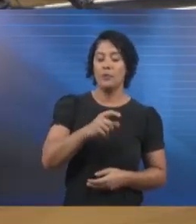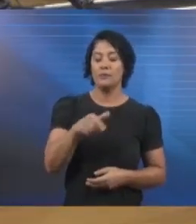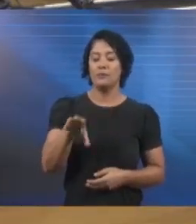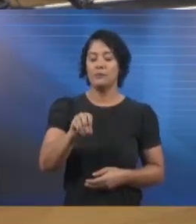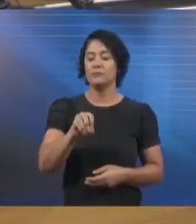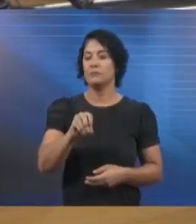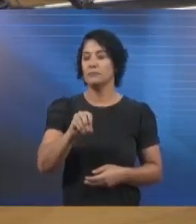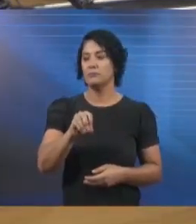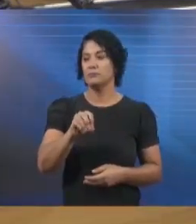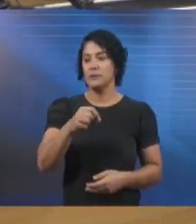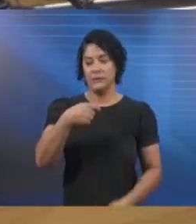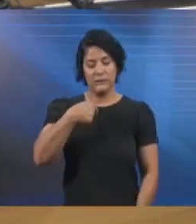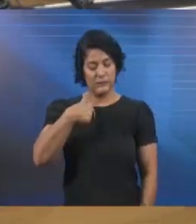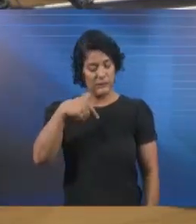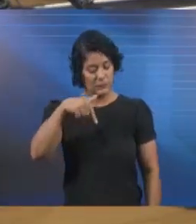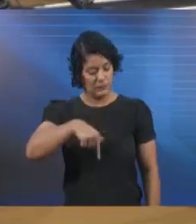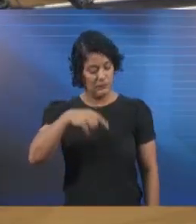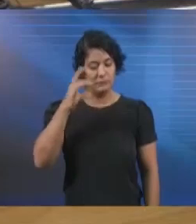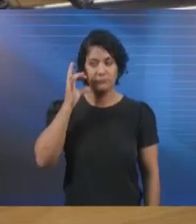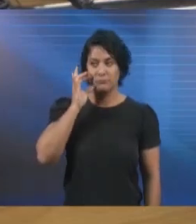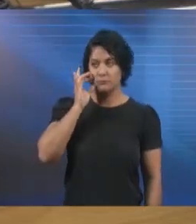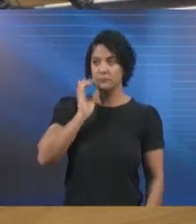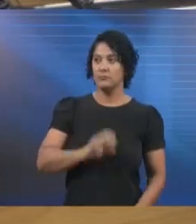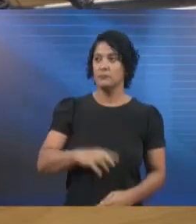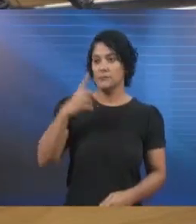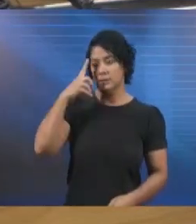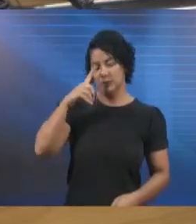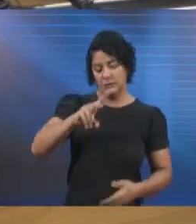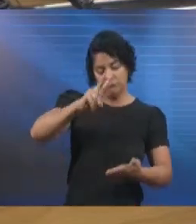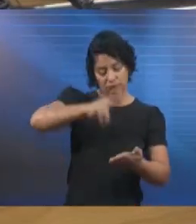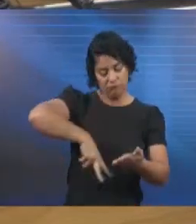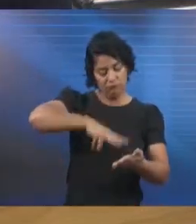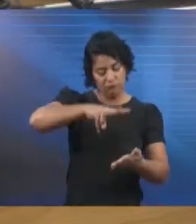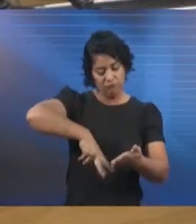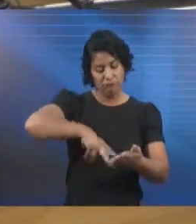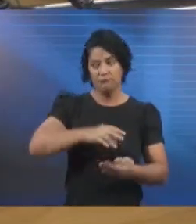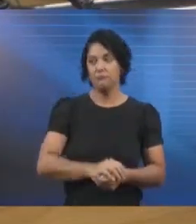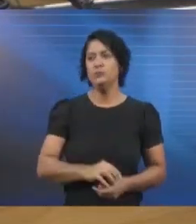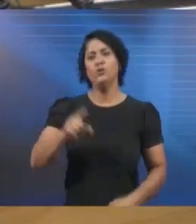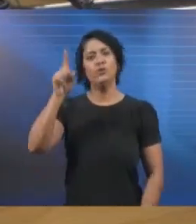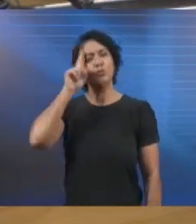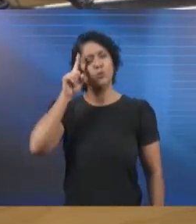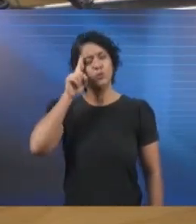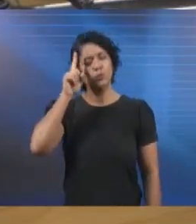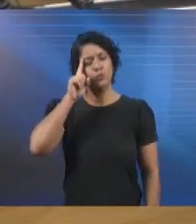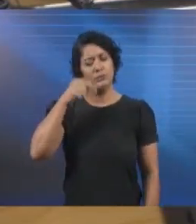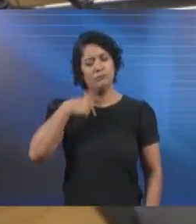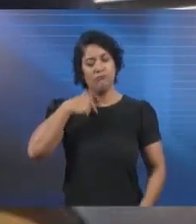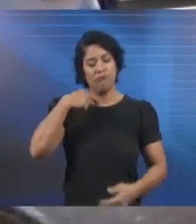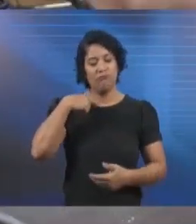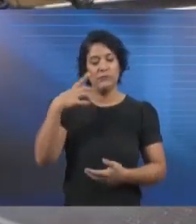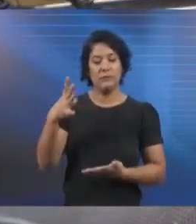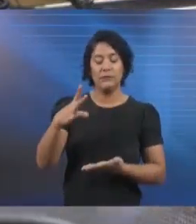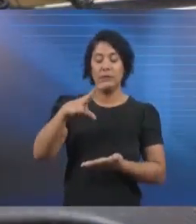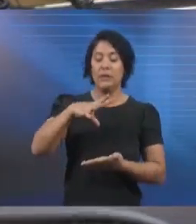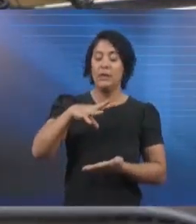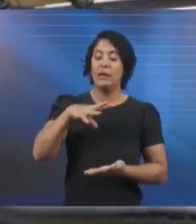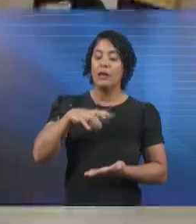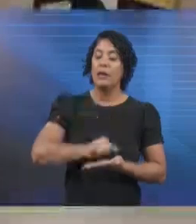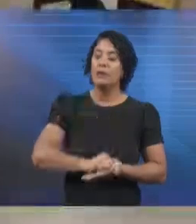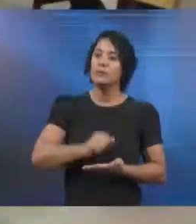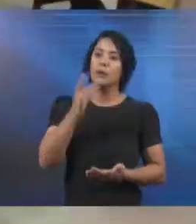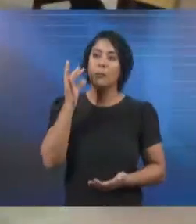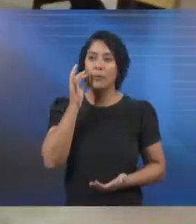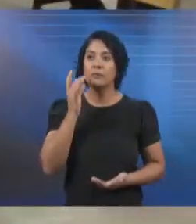eu quero dizer que estou presente em plenário desde o dia que foi lida essa matéria todos os dias aí minha presença está aí no quadro